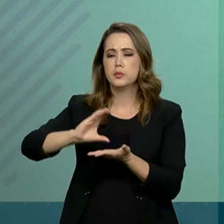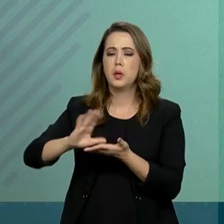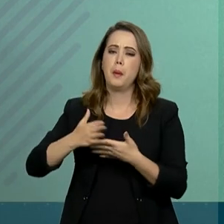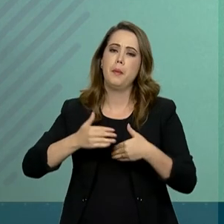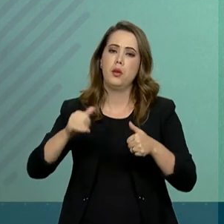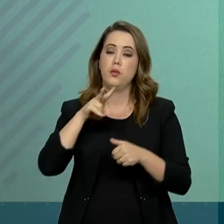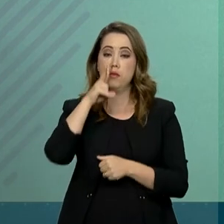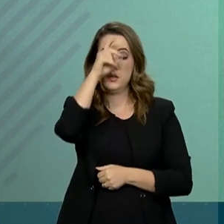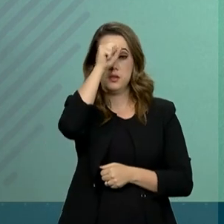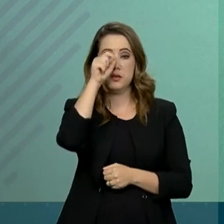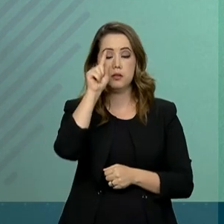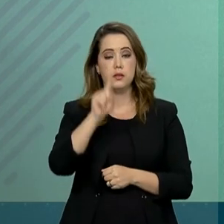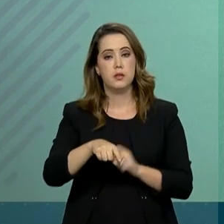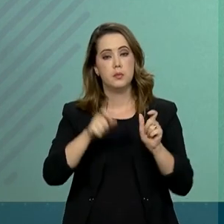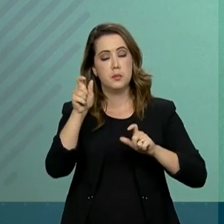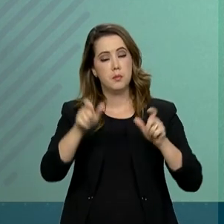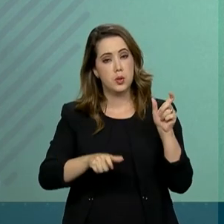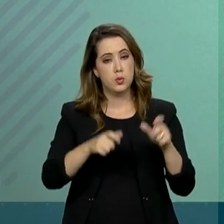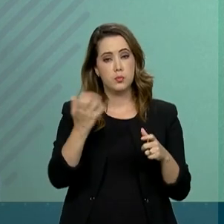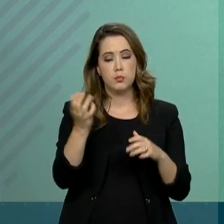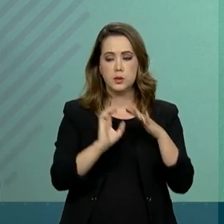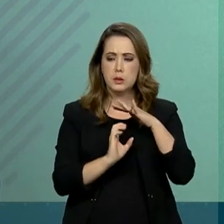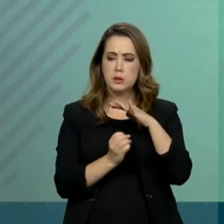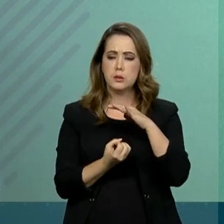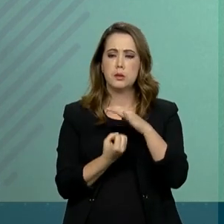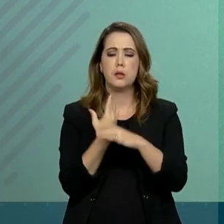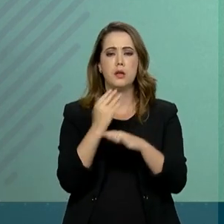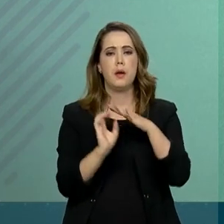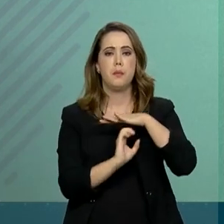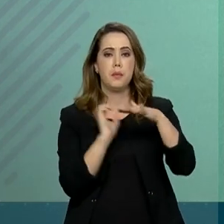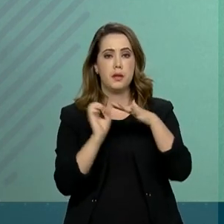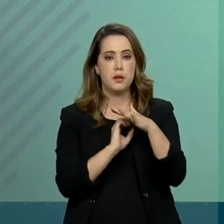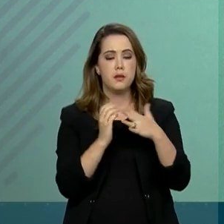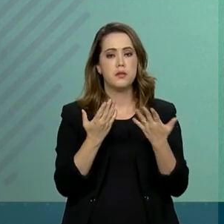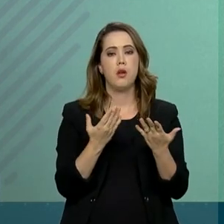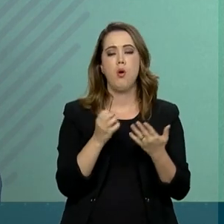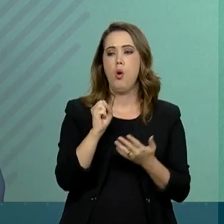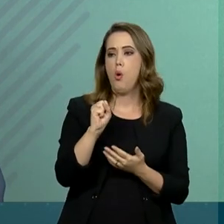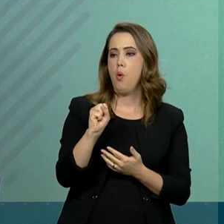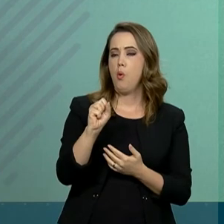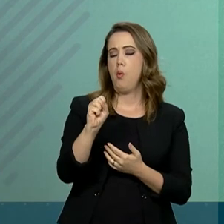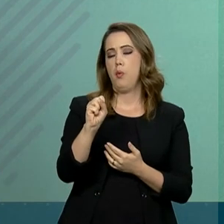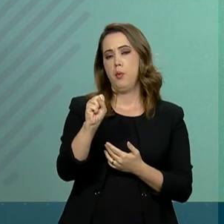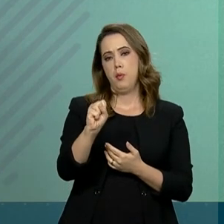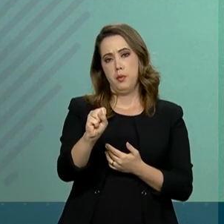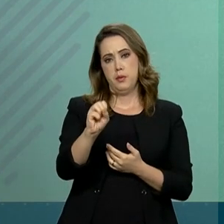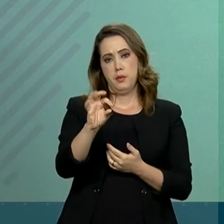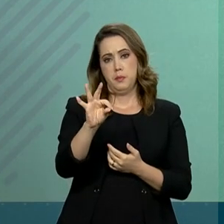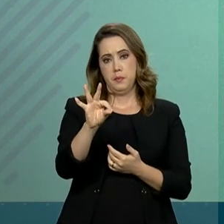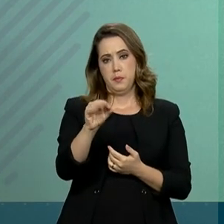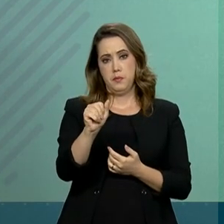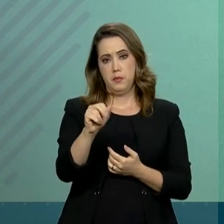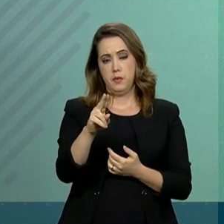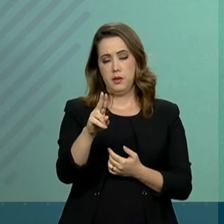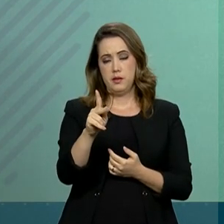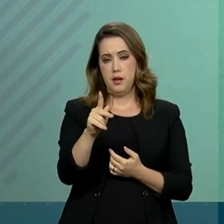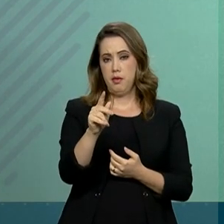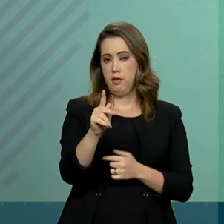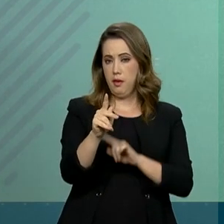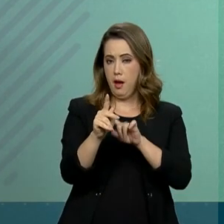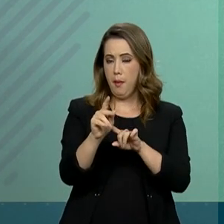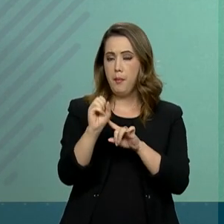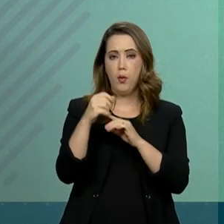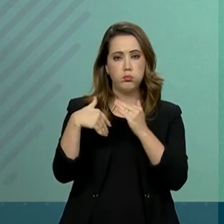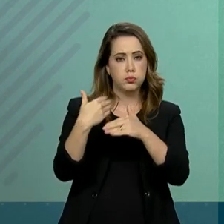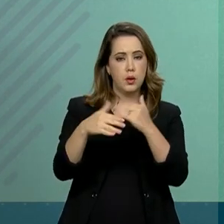o empreendedorismo à inovação às startups e as cadeias de valor sustentáveis